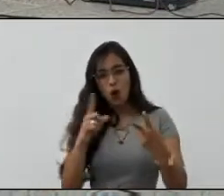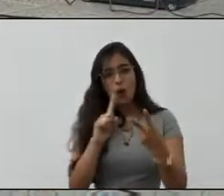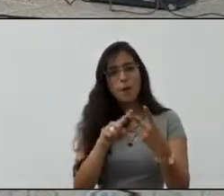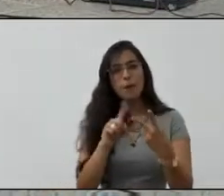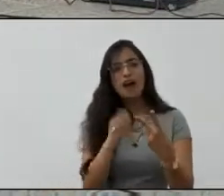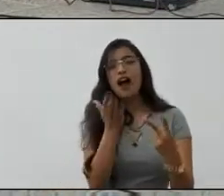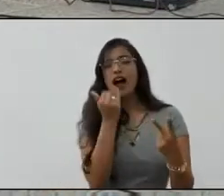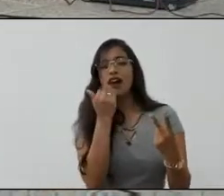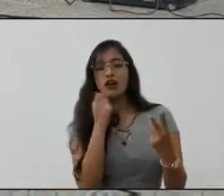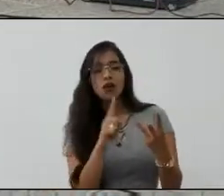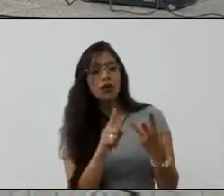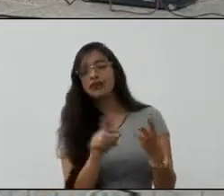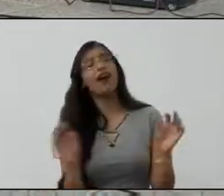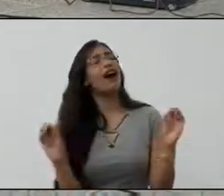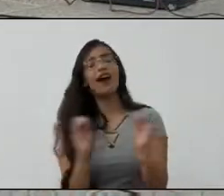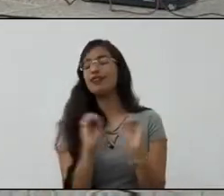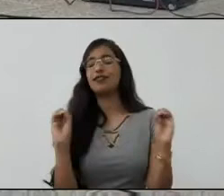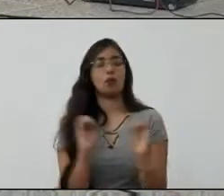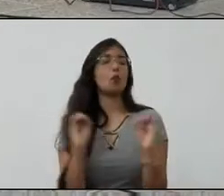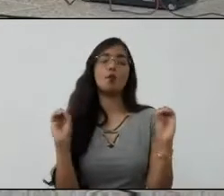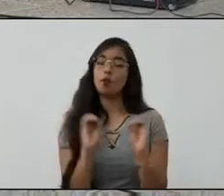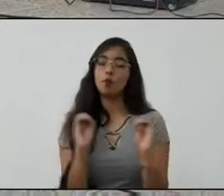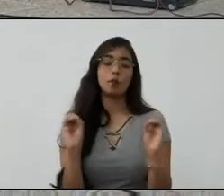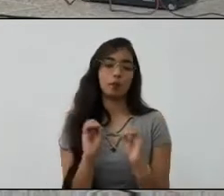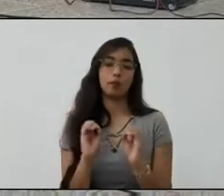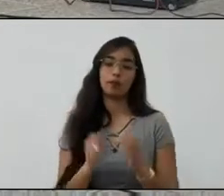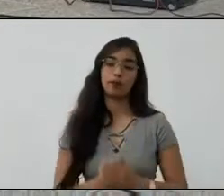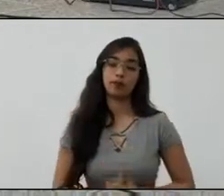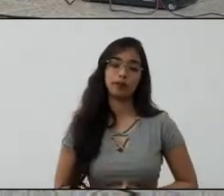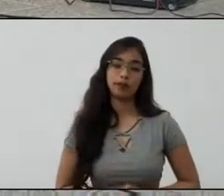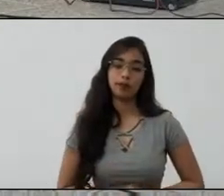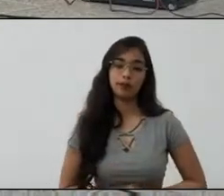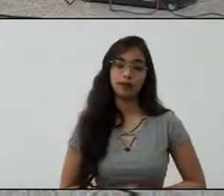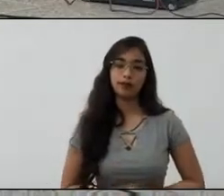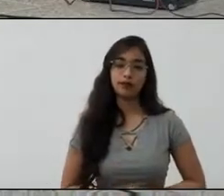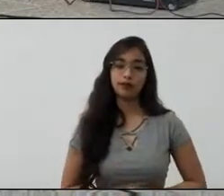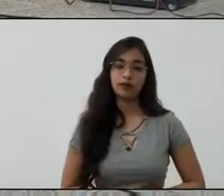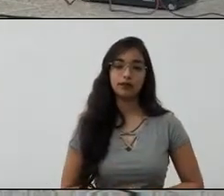de comer, com nada, absolutamente nada.